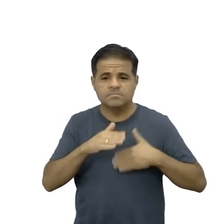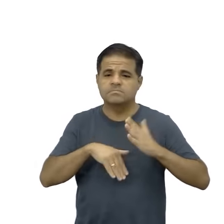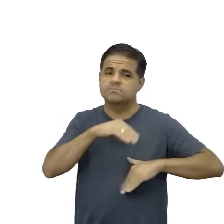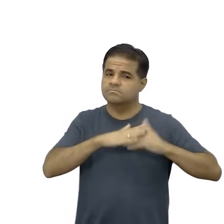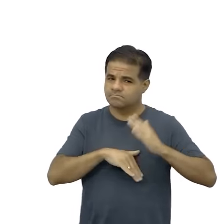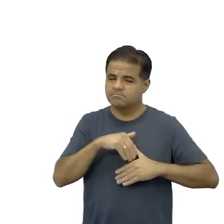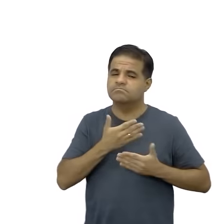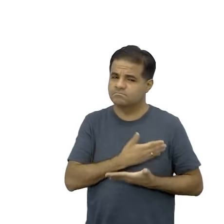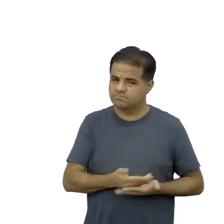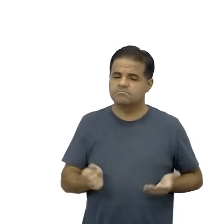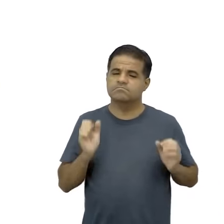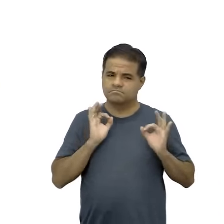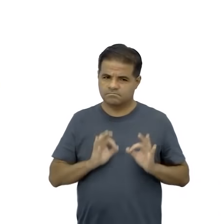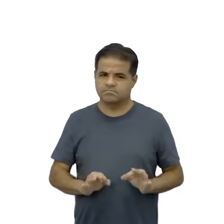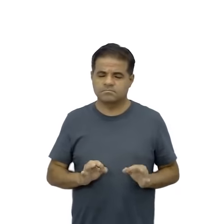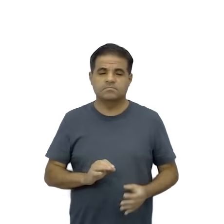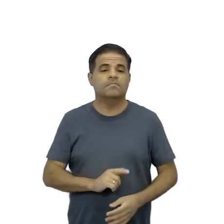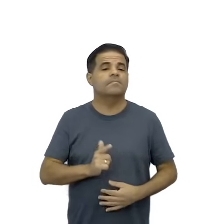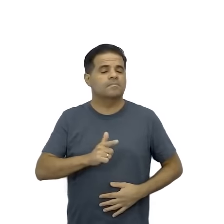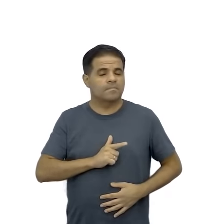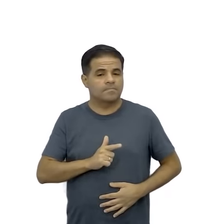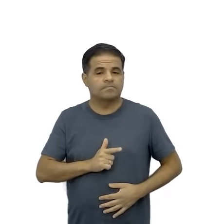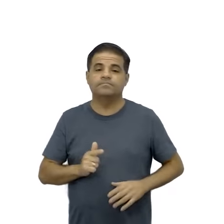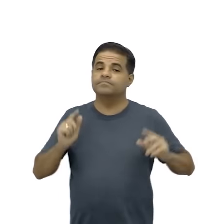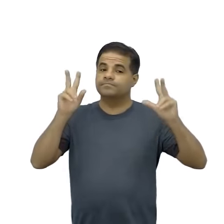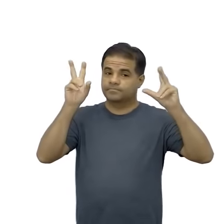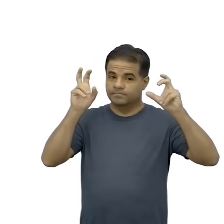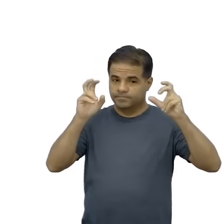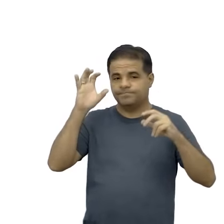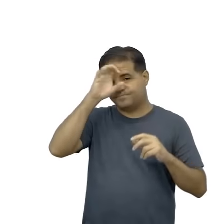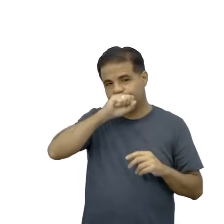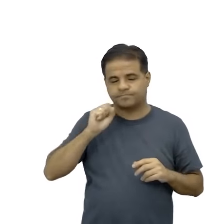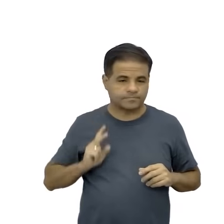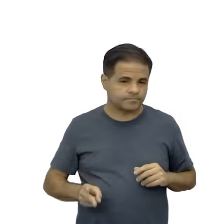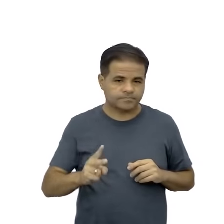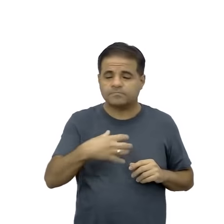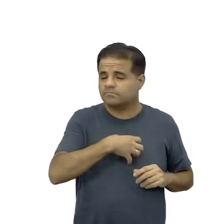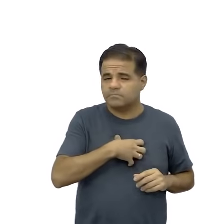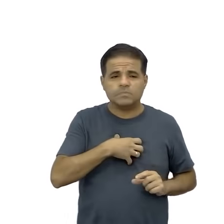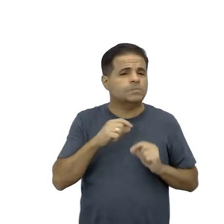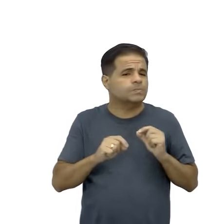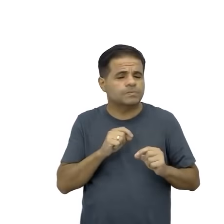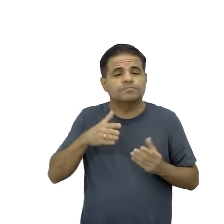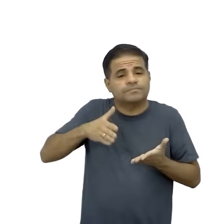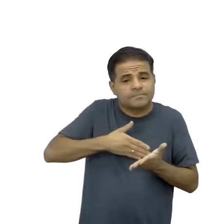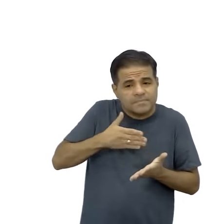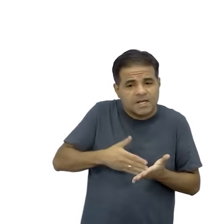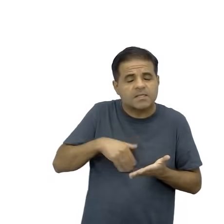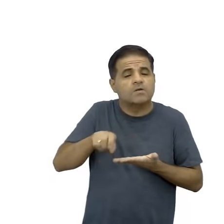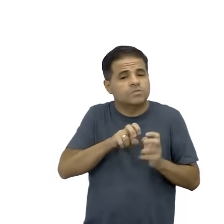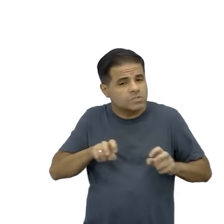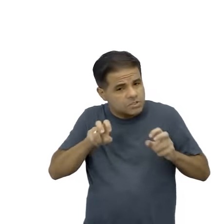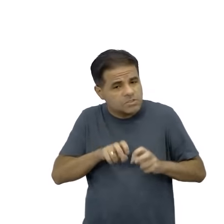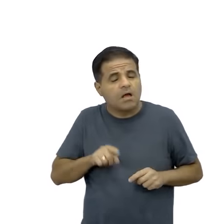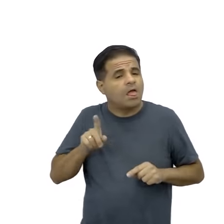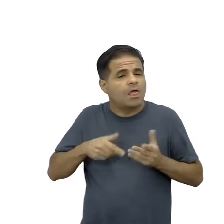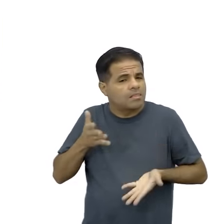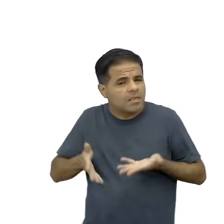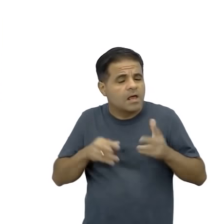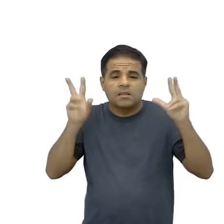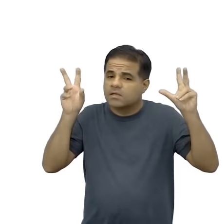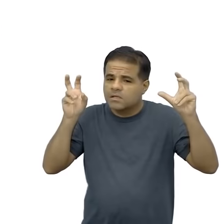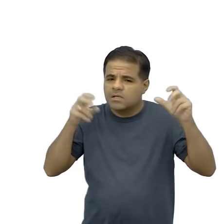essenciais, predominantemente, né? Temos aqui a questão do Aprender Sempre, no sentido de caderno digital, onde se tratam as